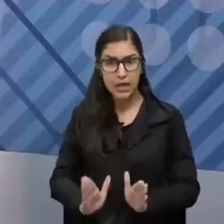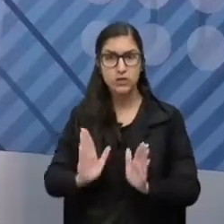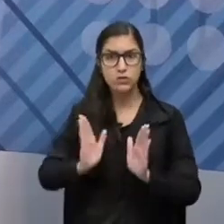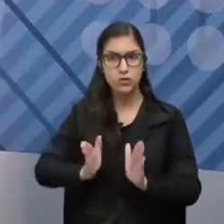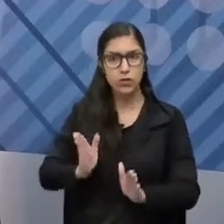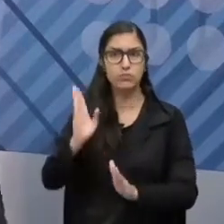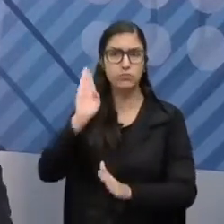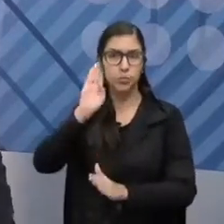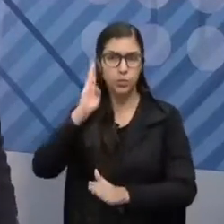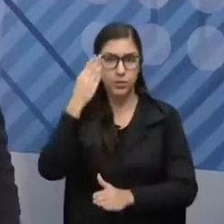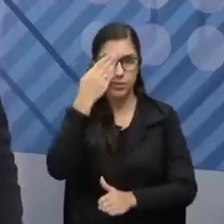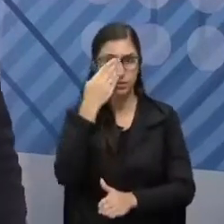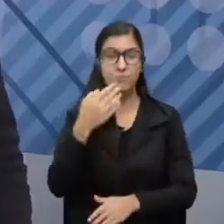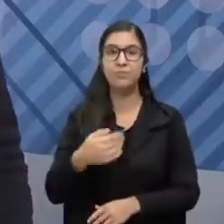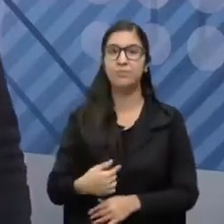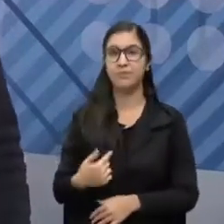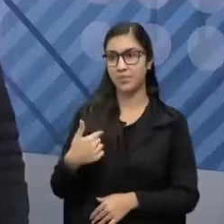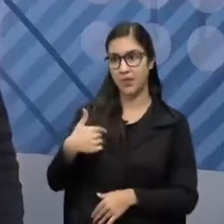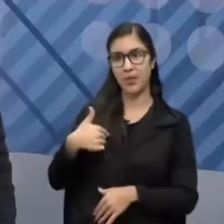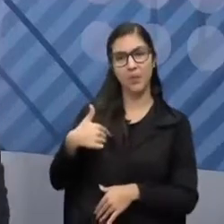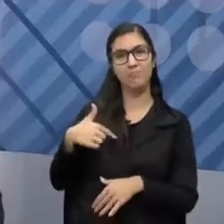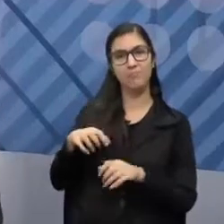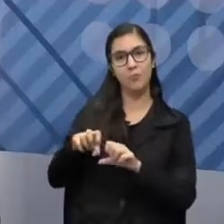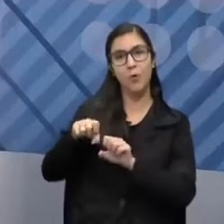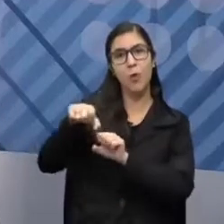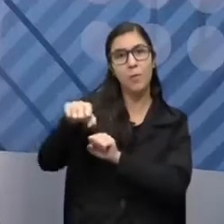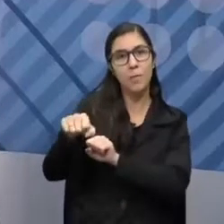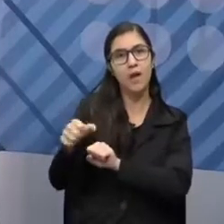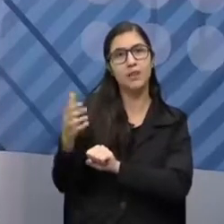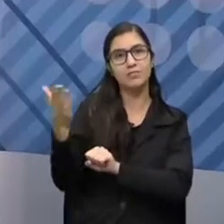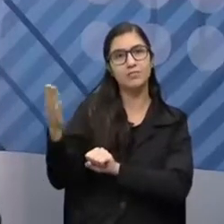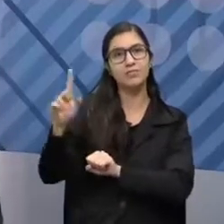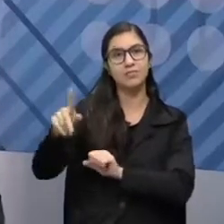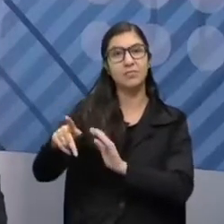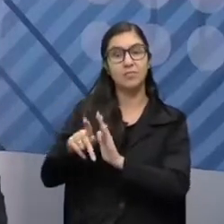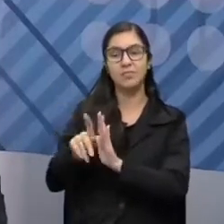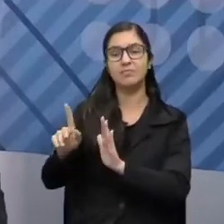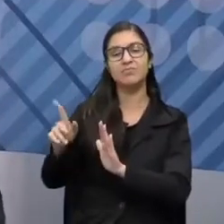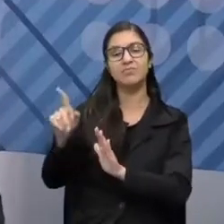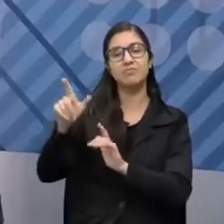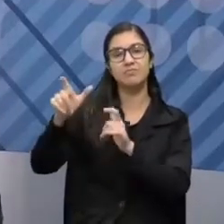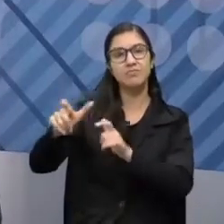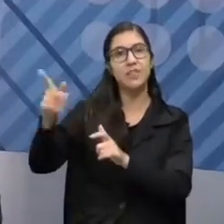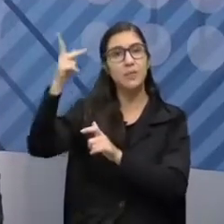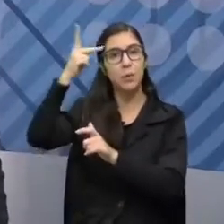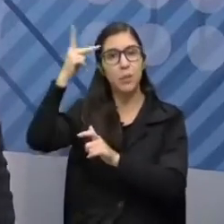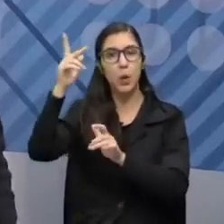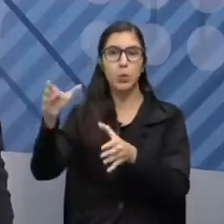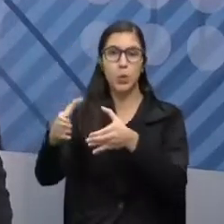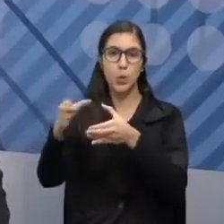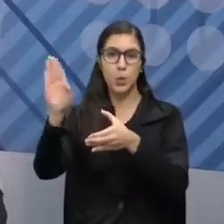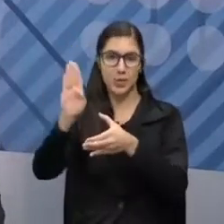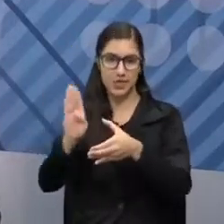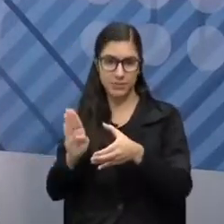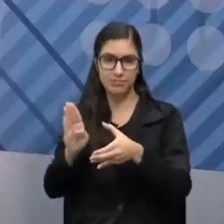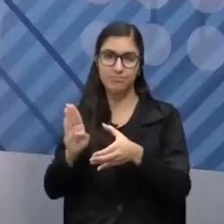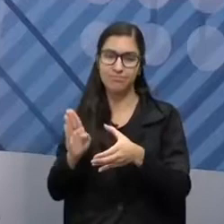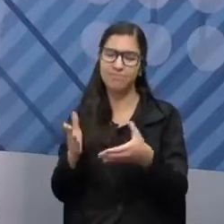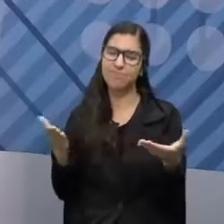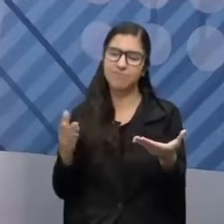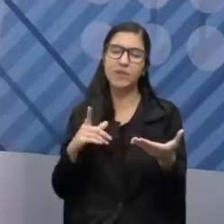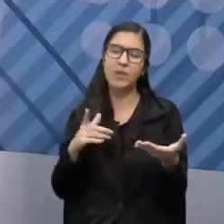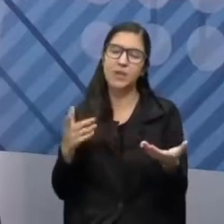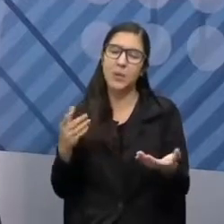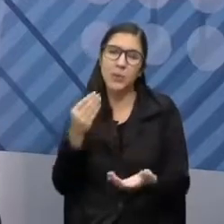surdo-cegueira. E a minha formação, ela vem de lá. A minha formação, ela foi feita em São Paulo pelo Grupo Brasil. E hoje nós já temos